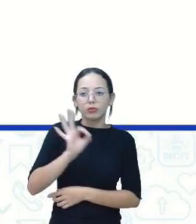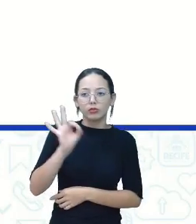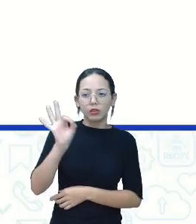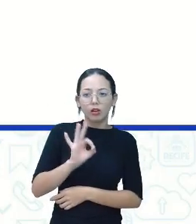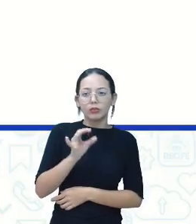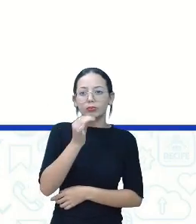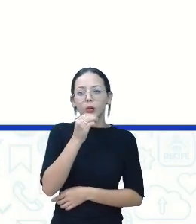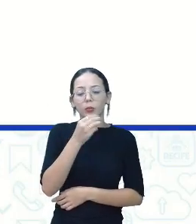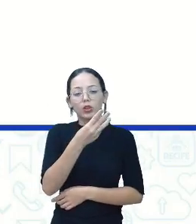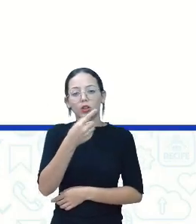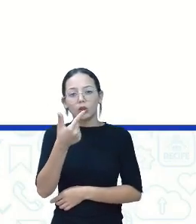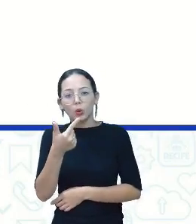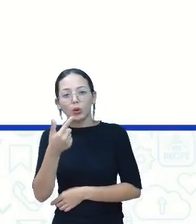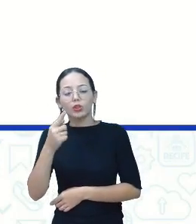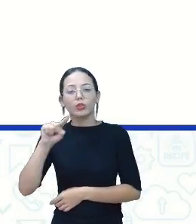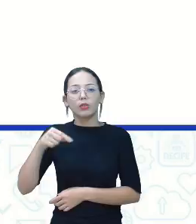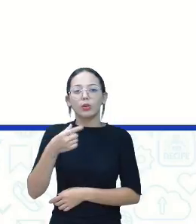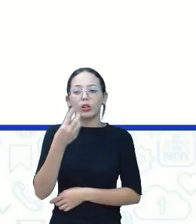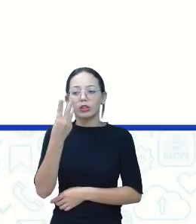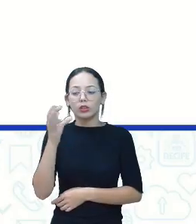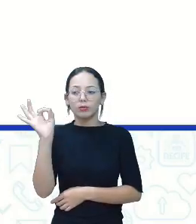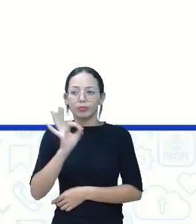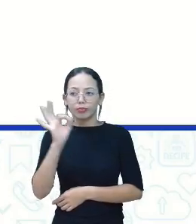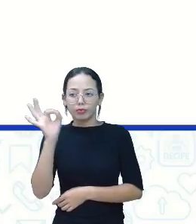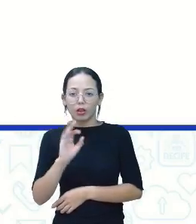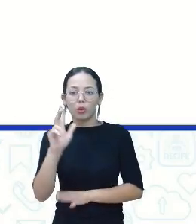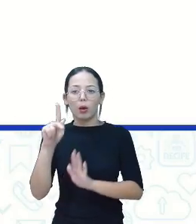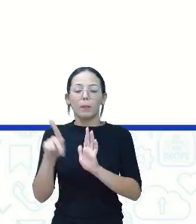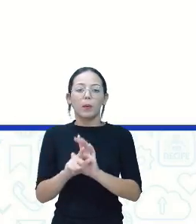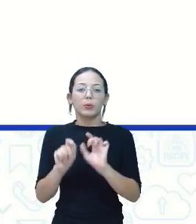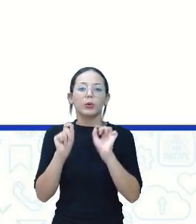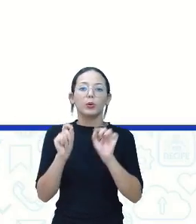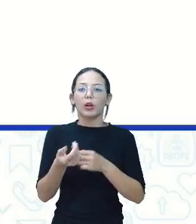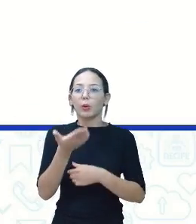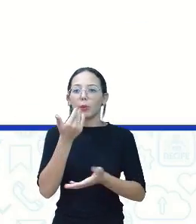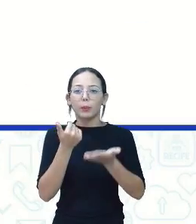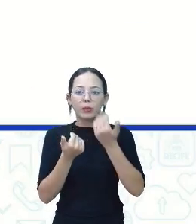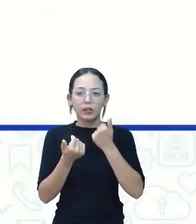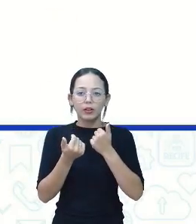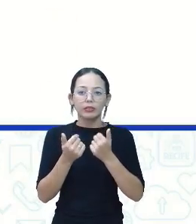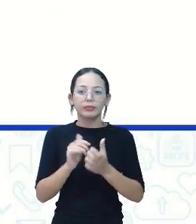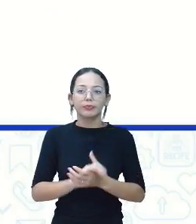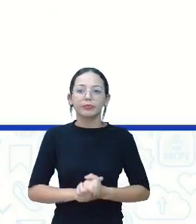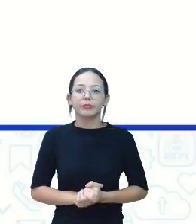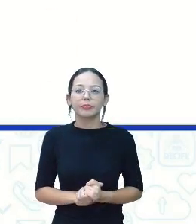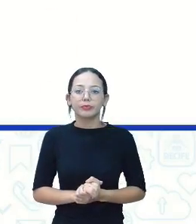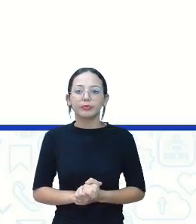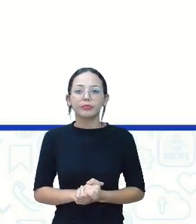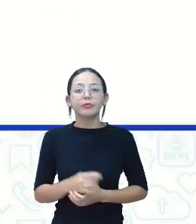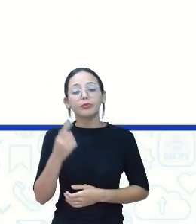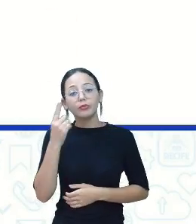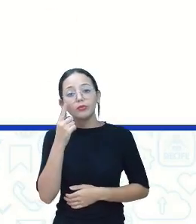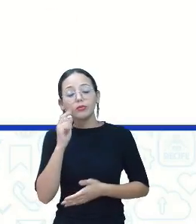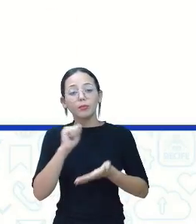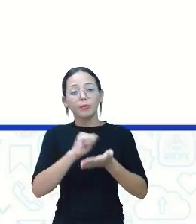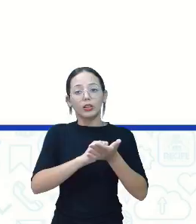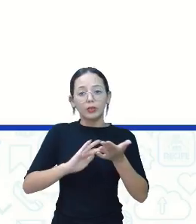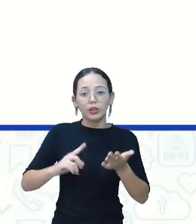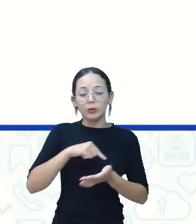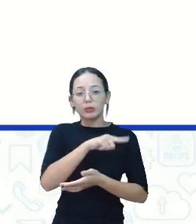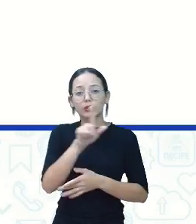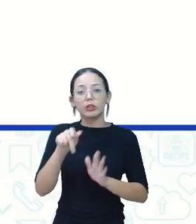seja, 32,3% do gasto é com alimentação, tá bom? Então a atividade para vocês